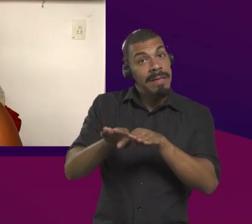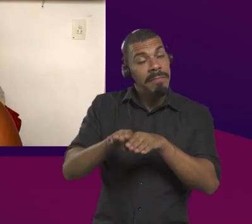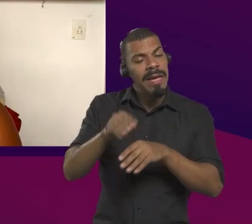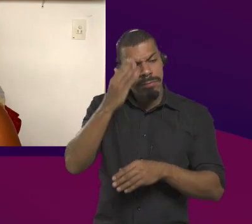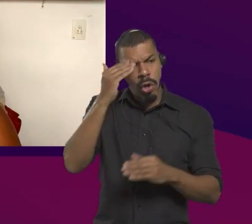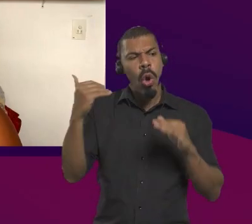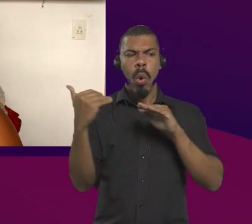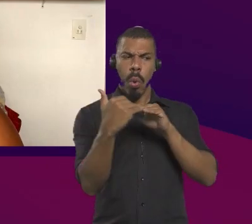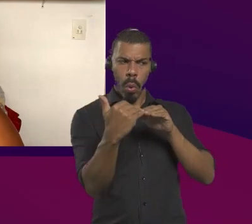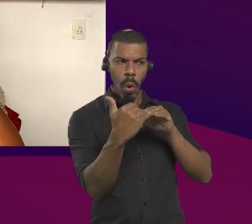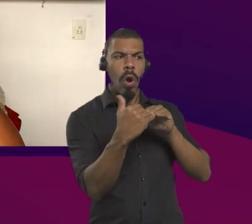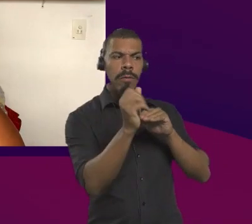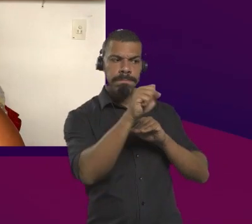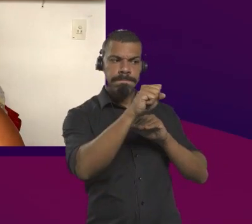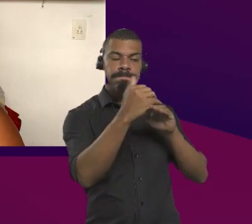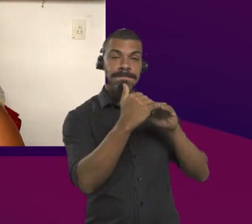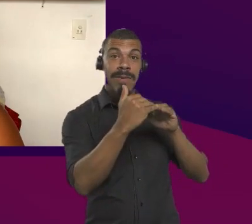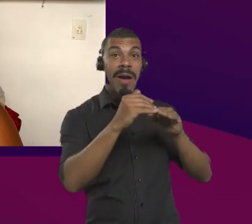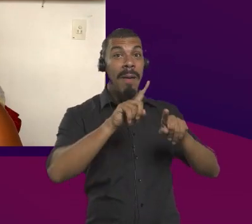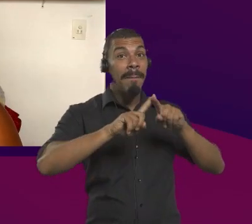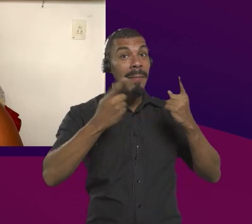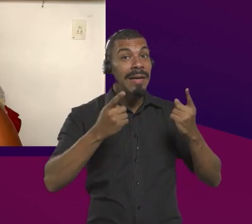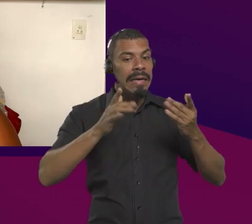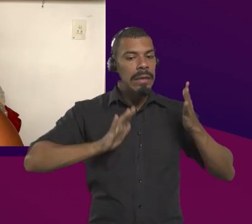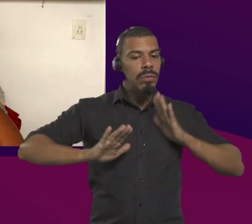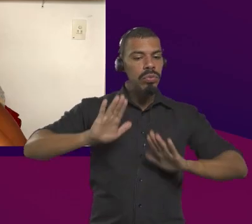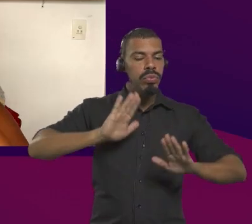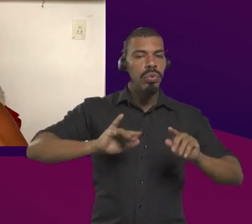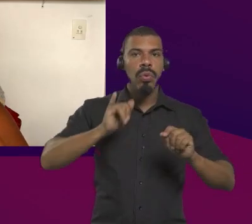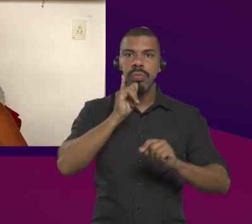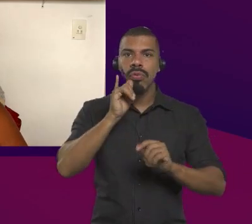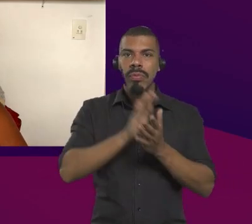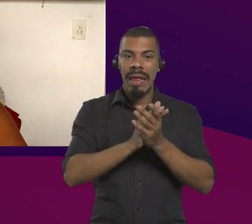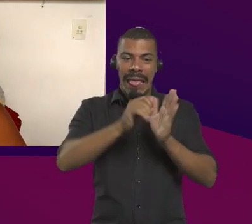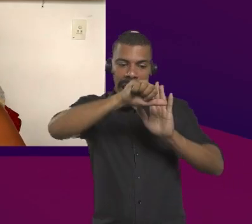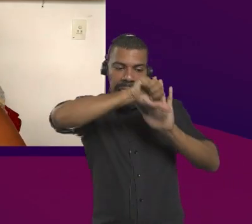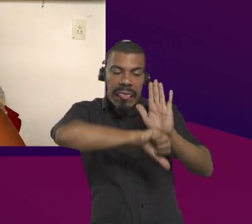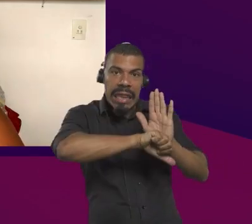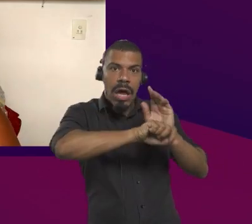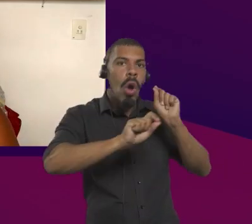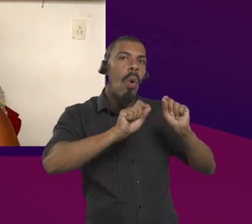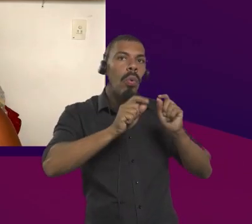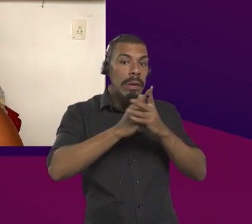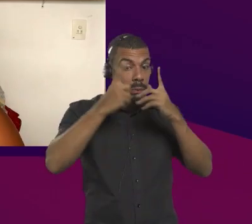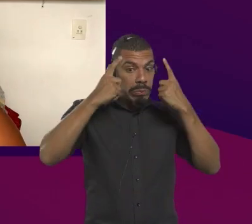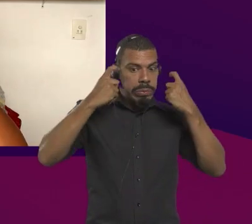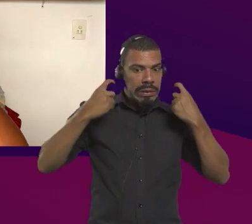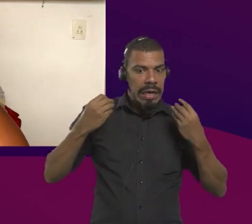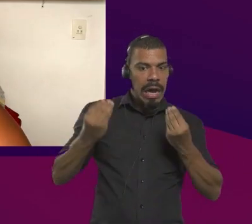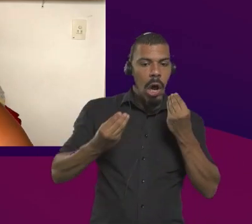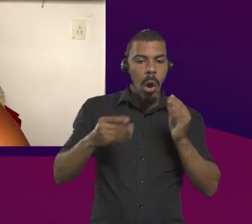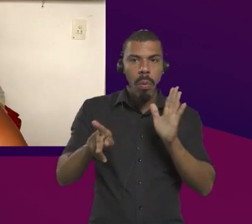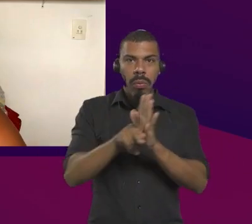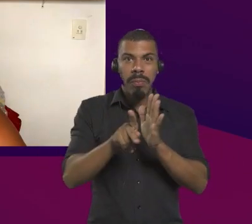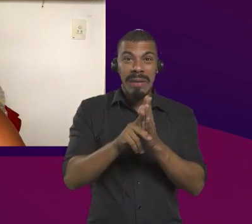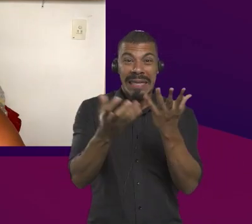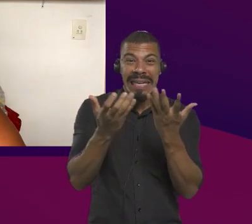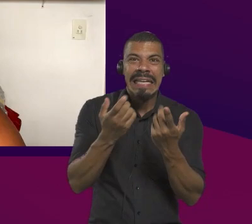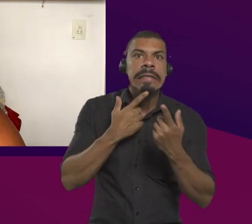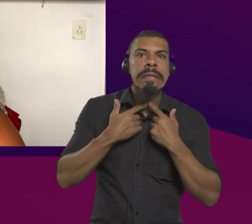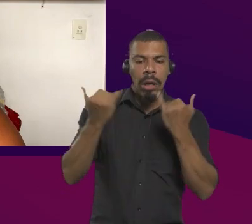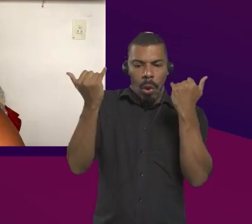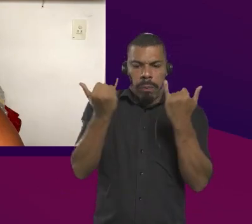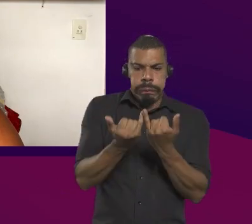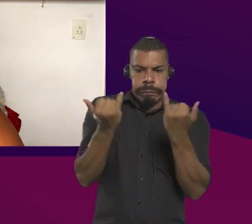com você, né? A gente tem que tomar cuidado para não criminalizar o desejo de emagrecer, mas eu acho que a gente precisa, com muita